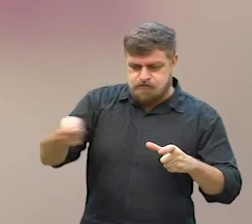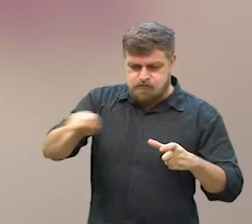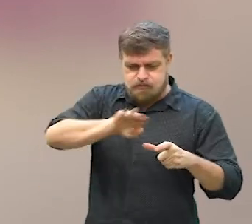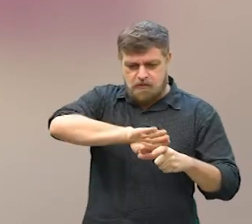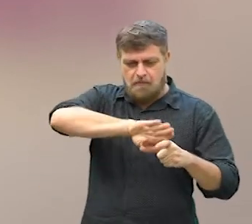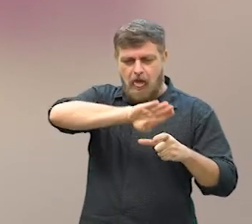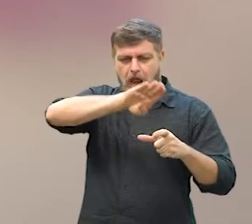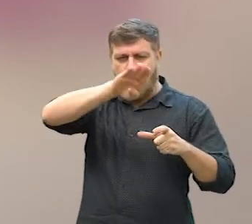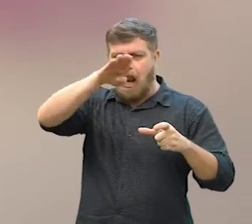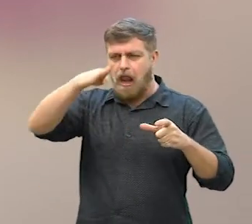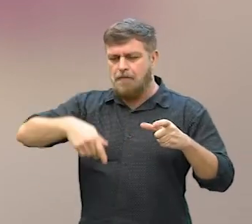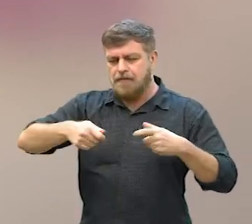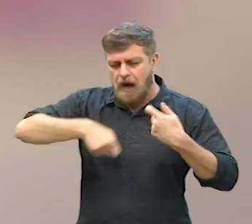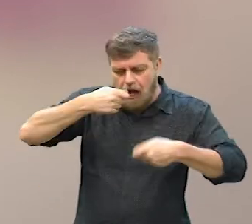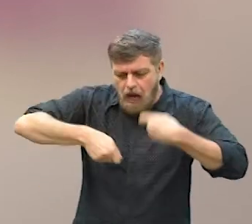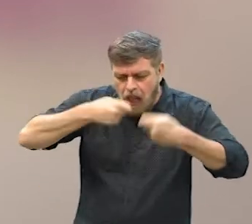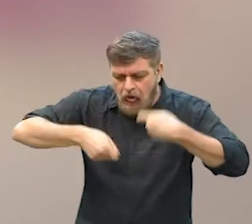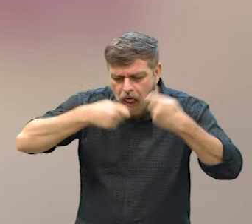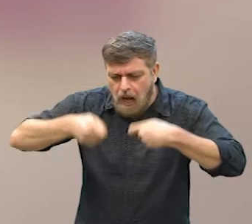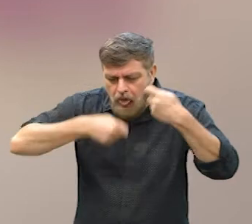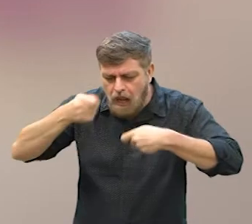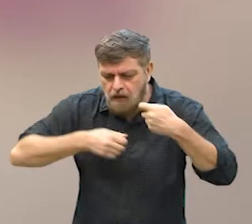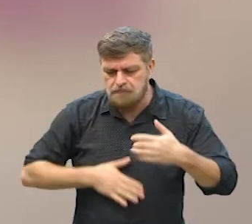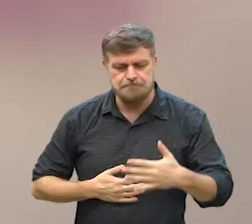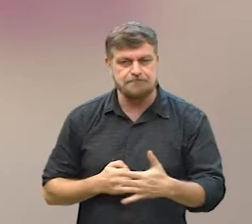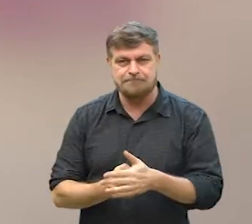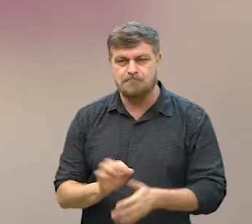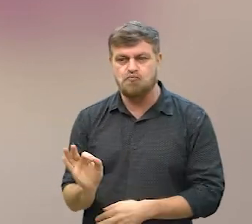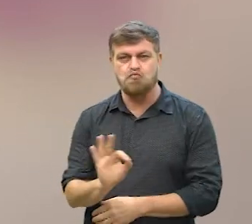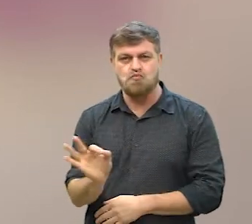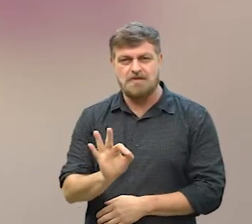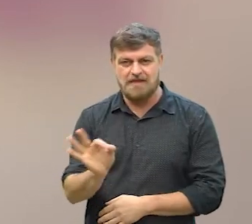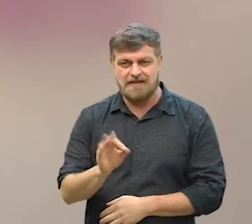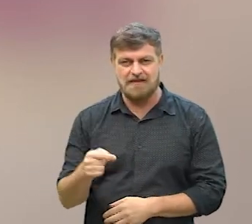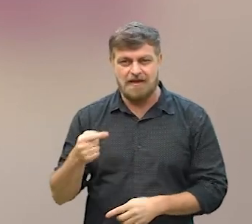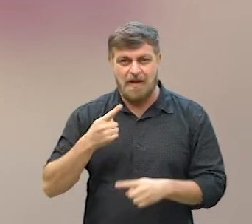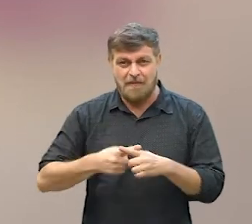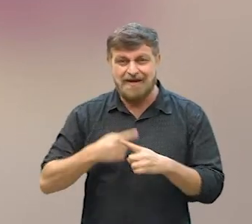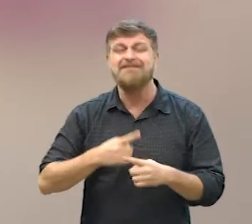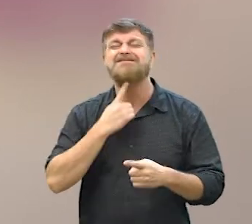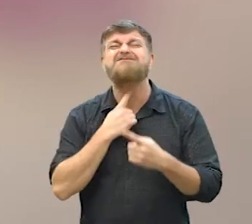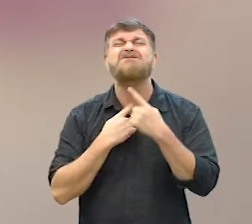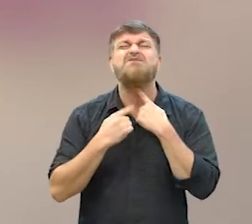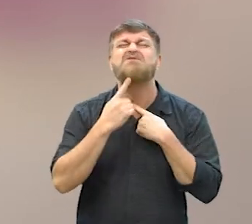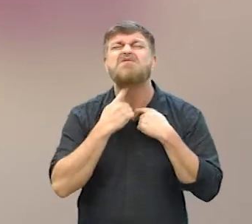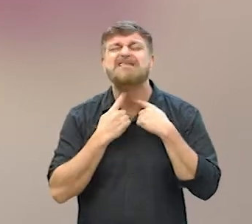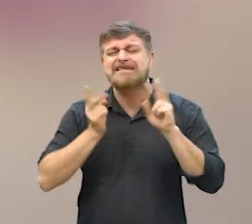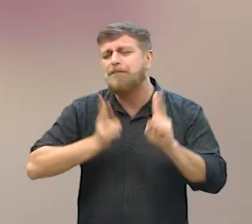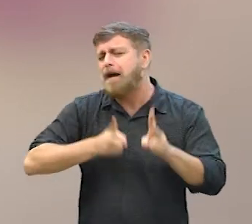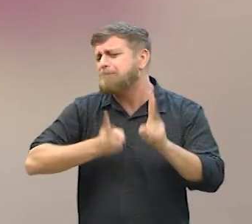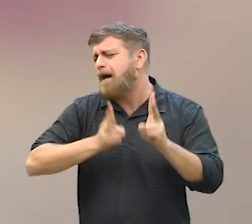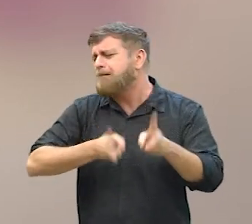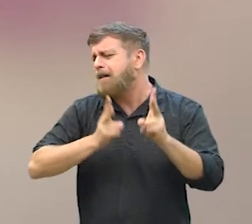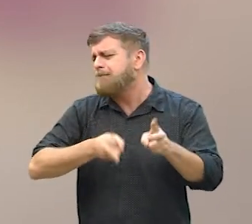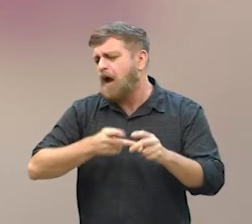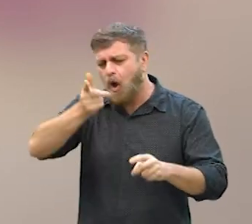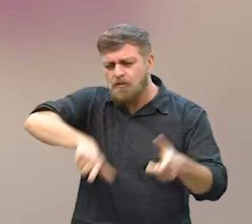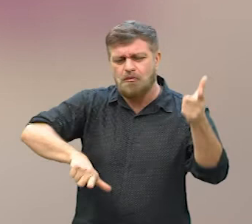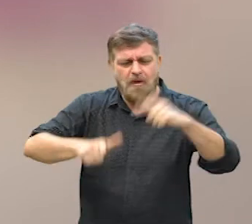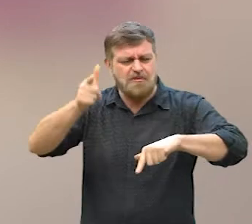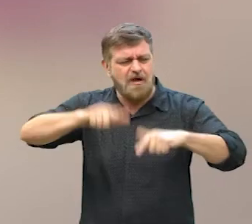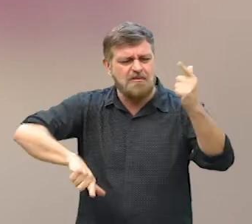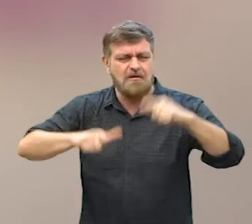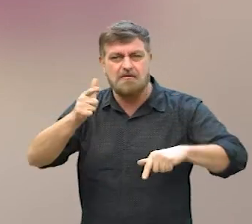precisa. Então, você vai comer, comer, comer e não vai sentir finalização naquele prato, porque você vai estar com uma vontade contínua, né? Porque existe uma